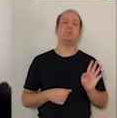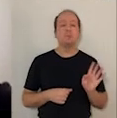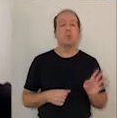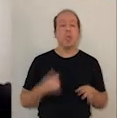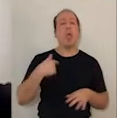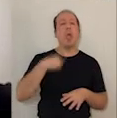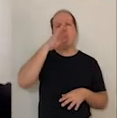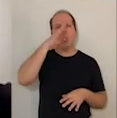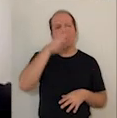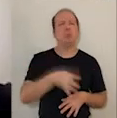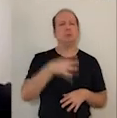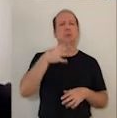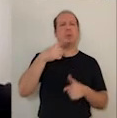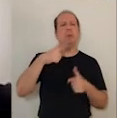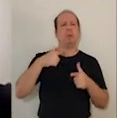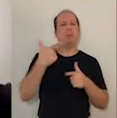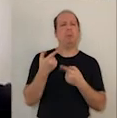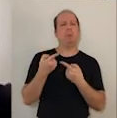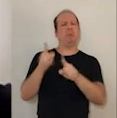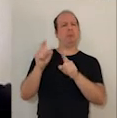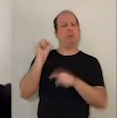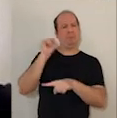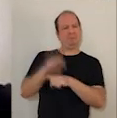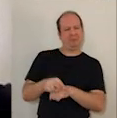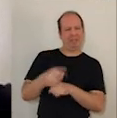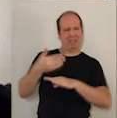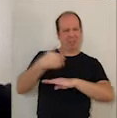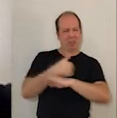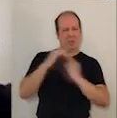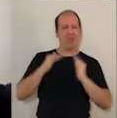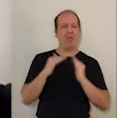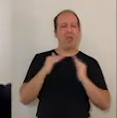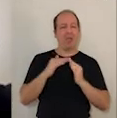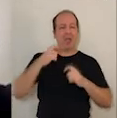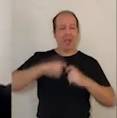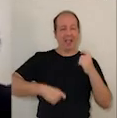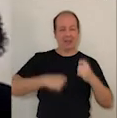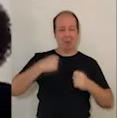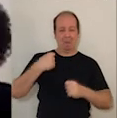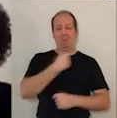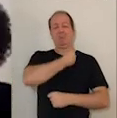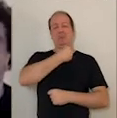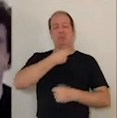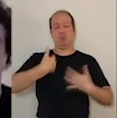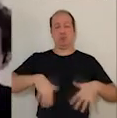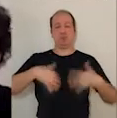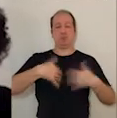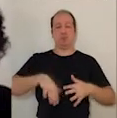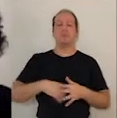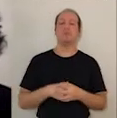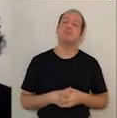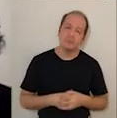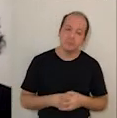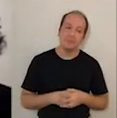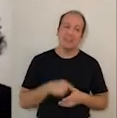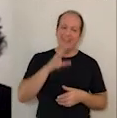acuso de calúnia, violação de domicílio e agressão brutal. O quê? Pretende me